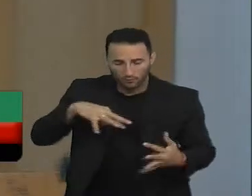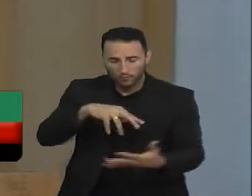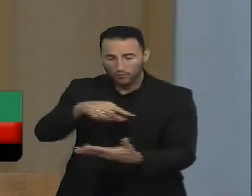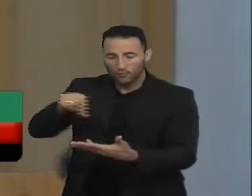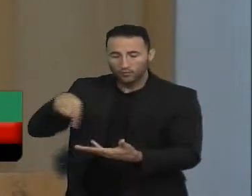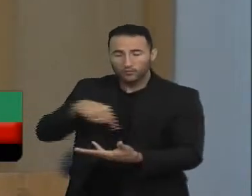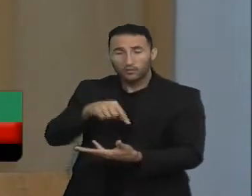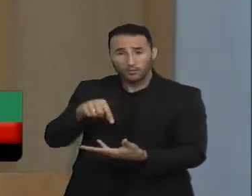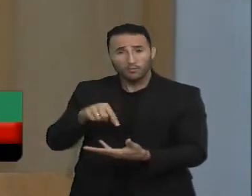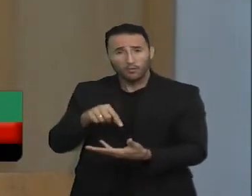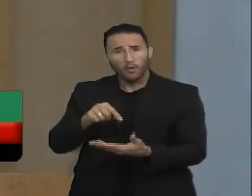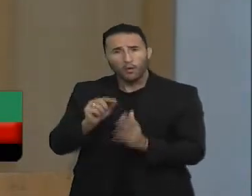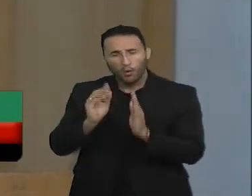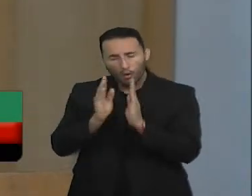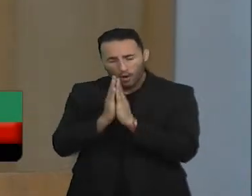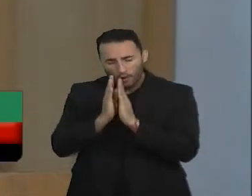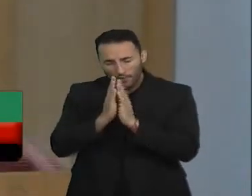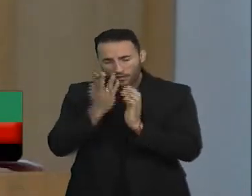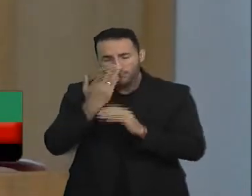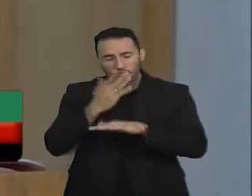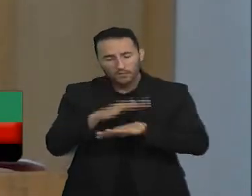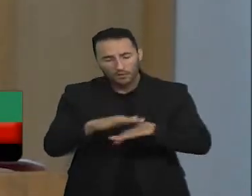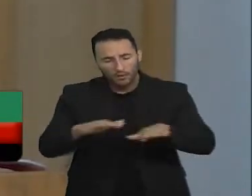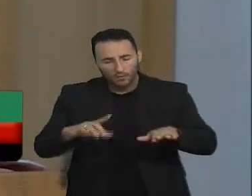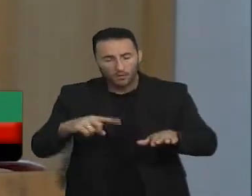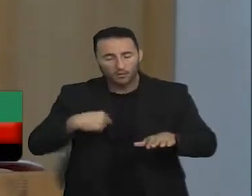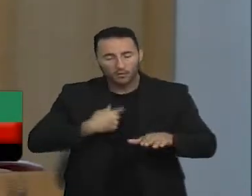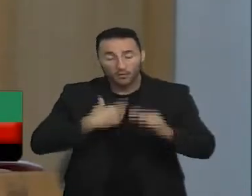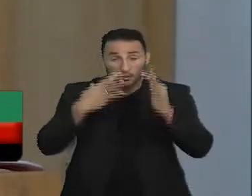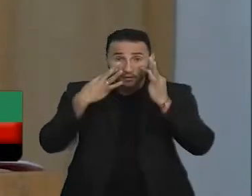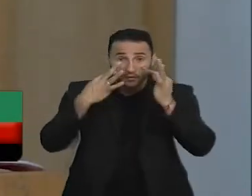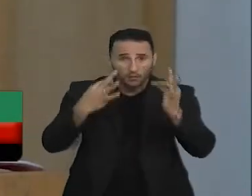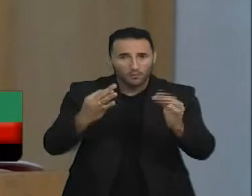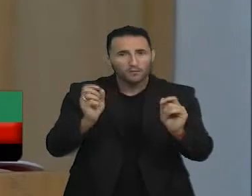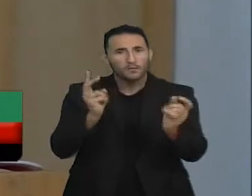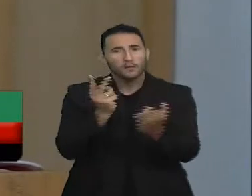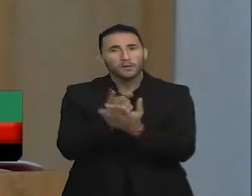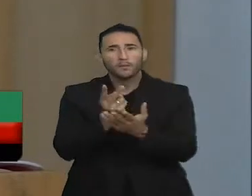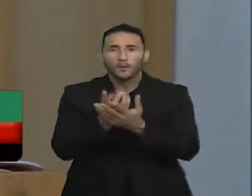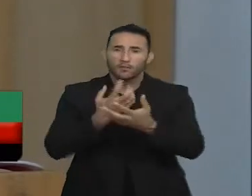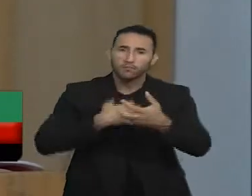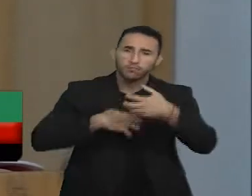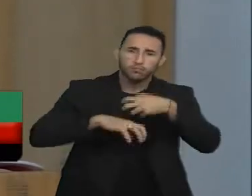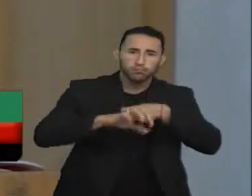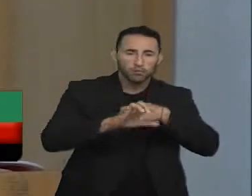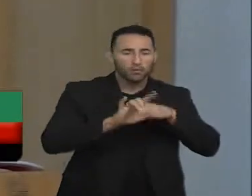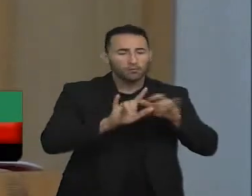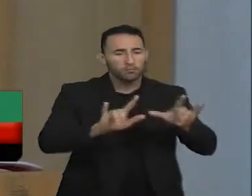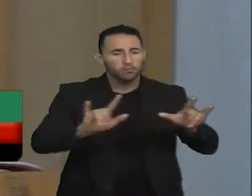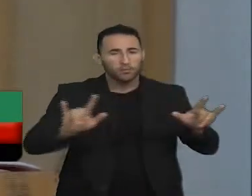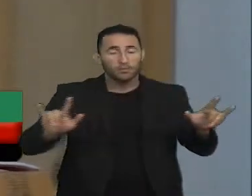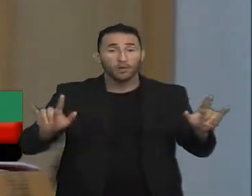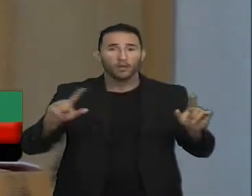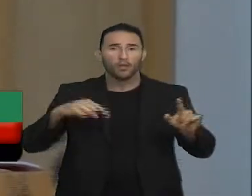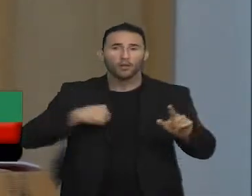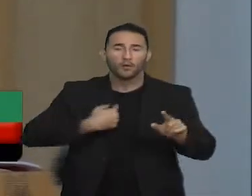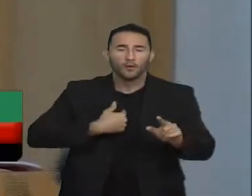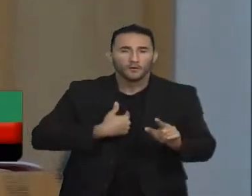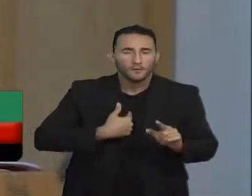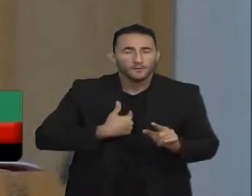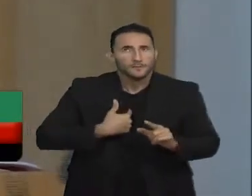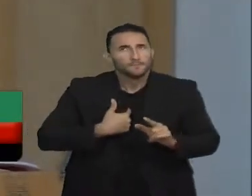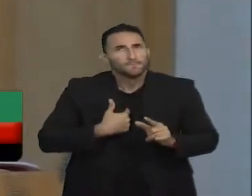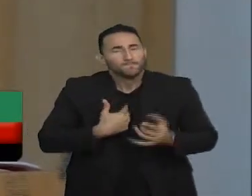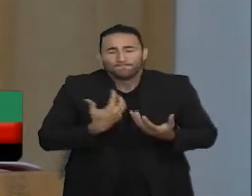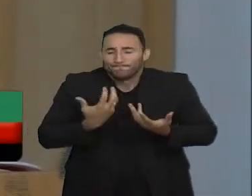que nós podemos ficar mais atentos e amar o próximo, e para que podemos repreender essa